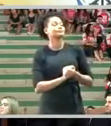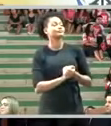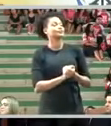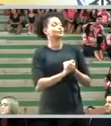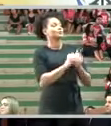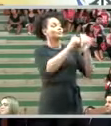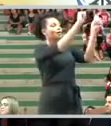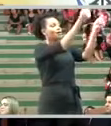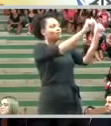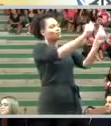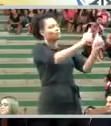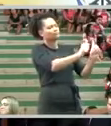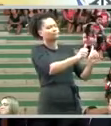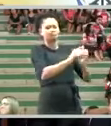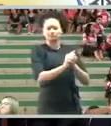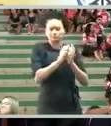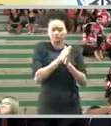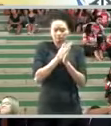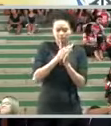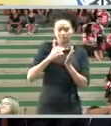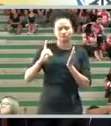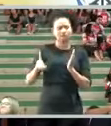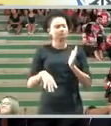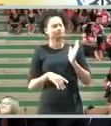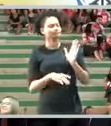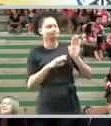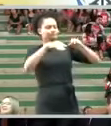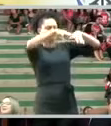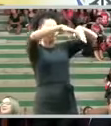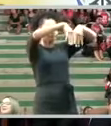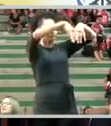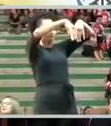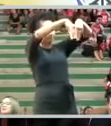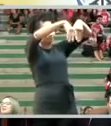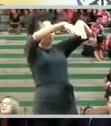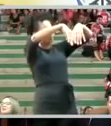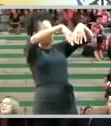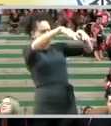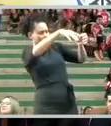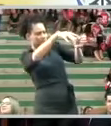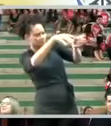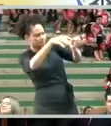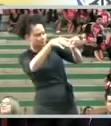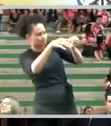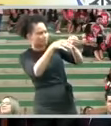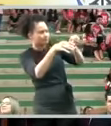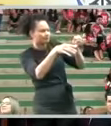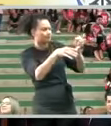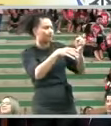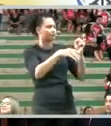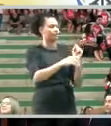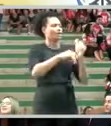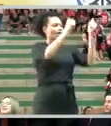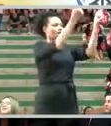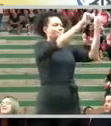frente. A Bíblia diz que quando eles abrem a cortina, a porta, Dagon estava